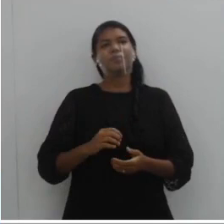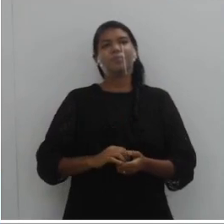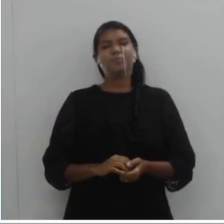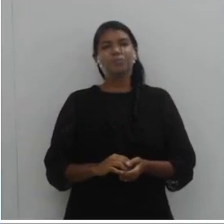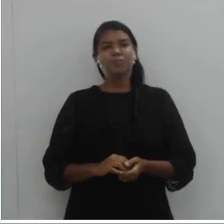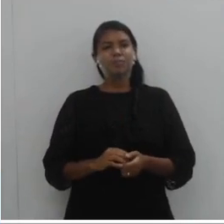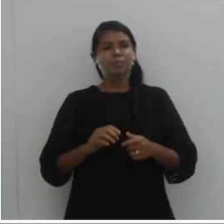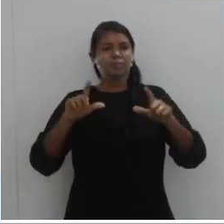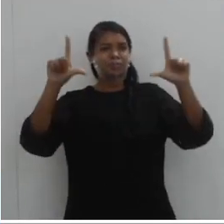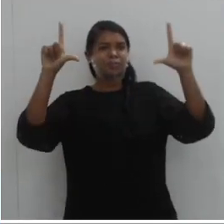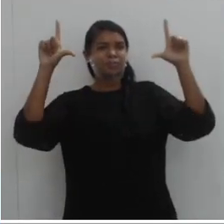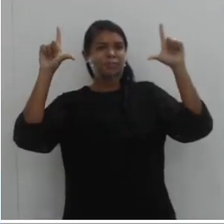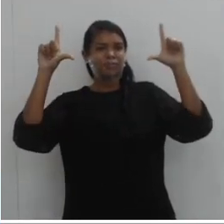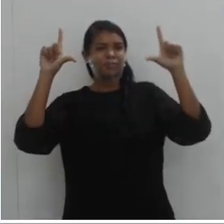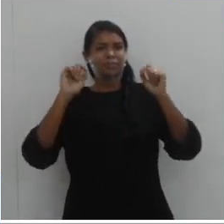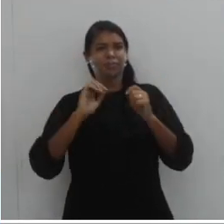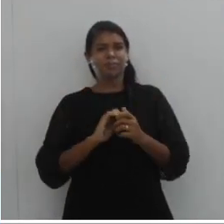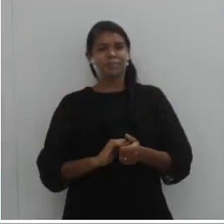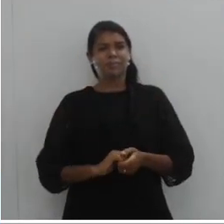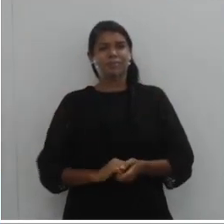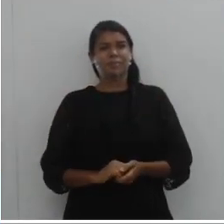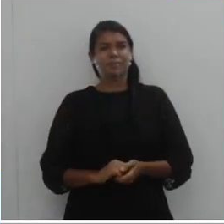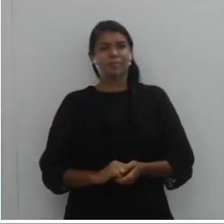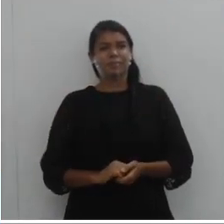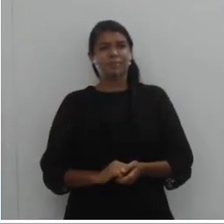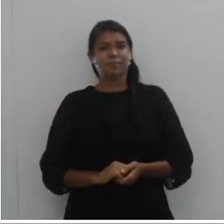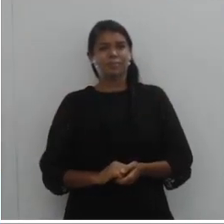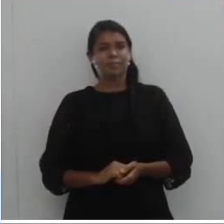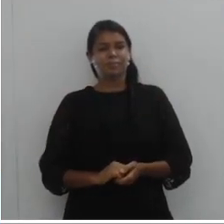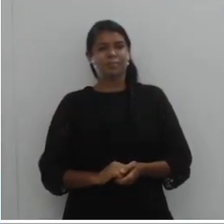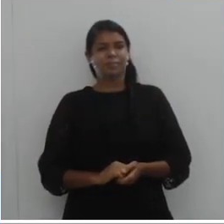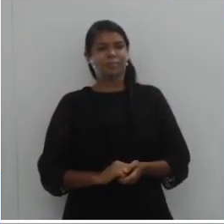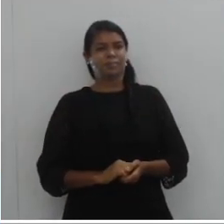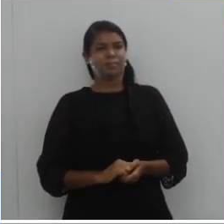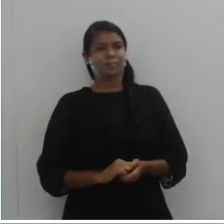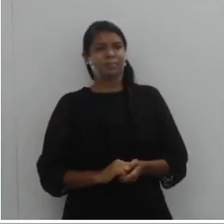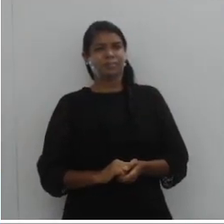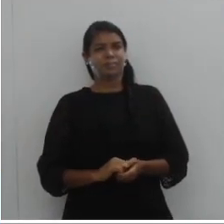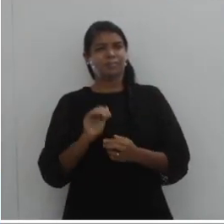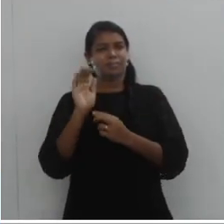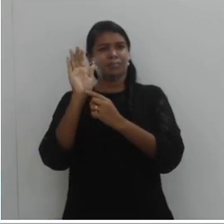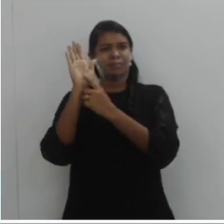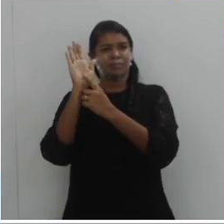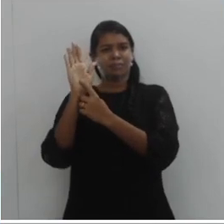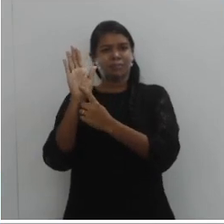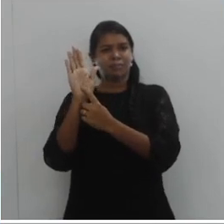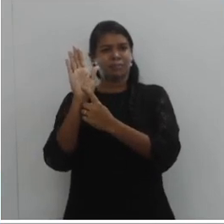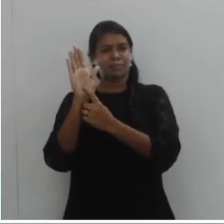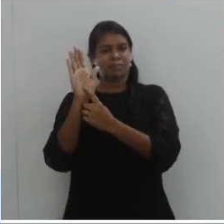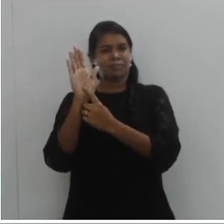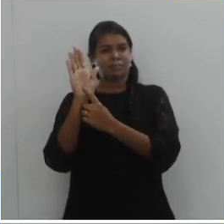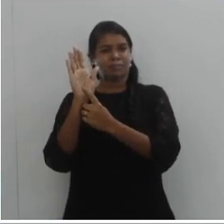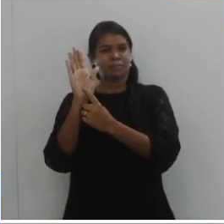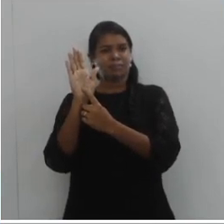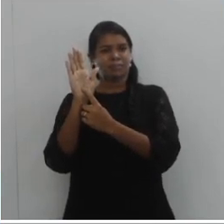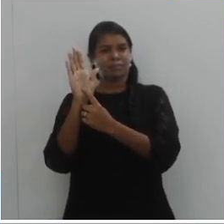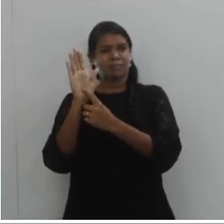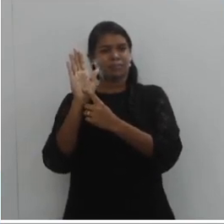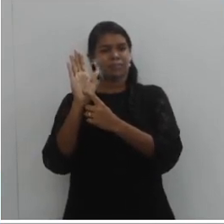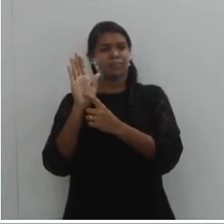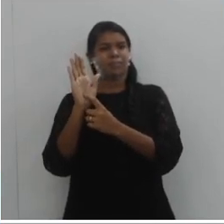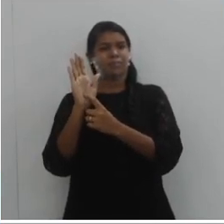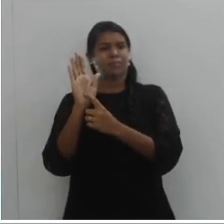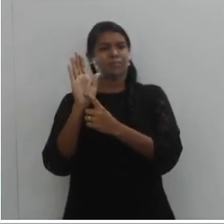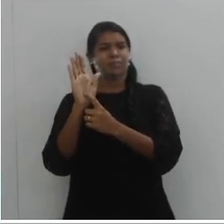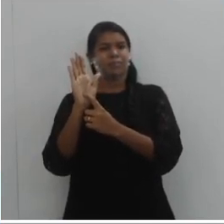com vocês, nós temos a figura central aí no lado de vocês. A gente está tendo as imagens,